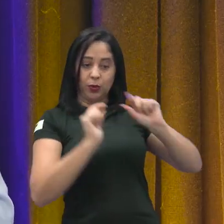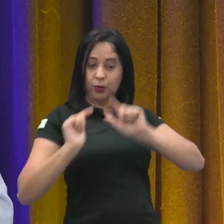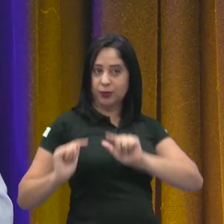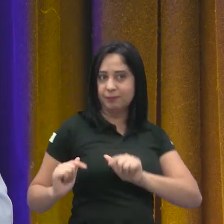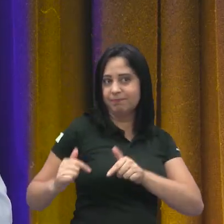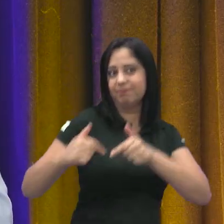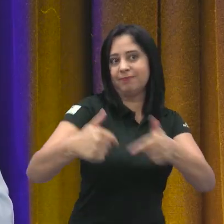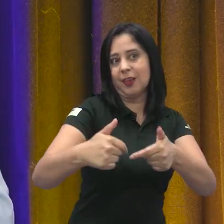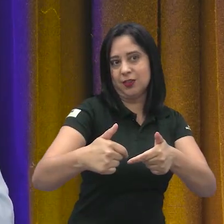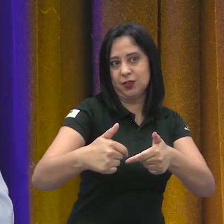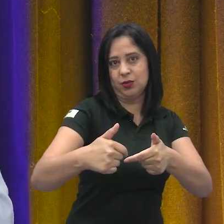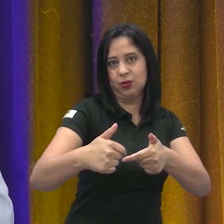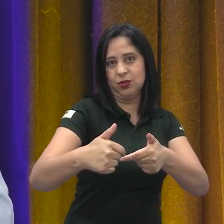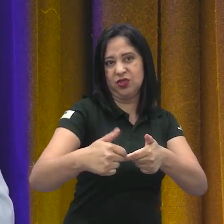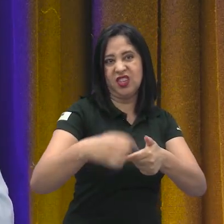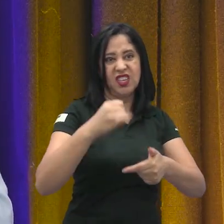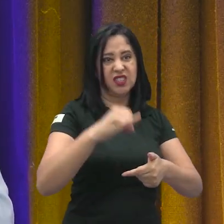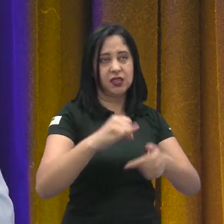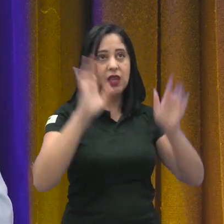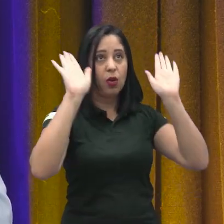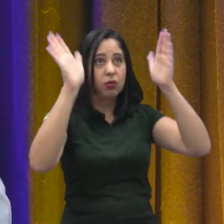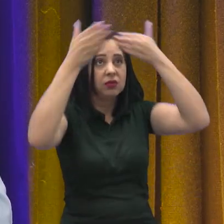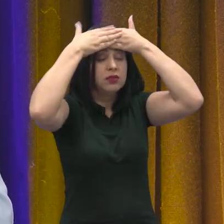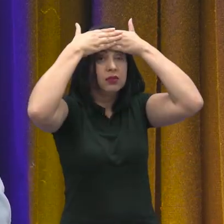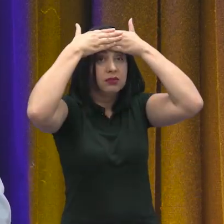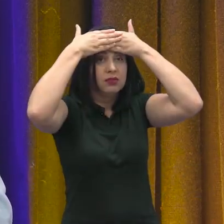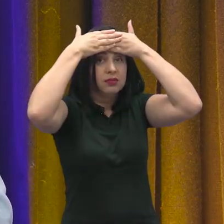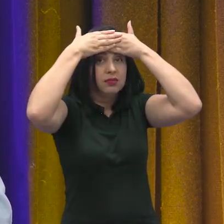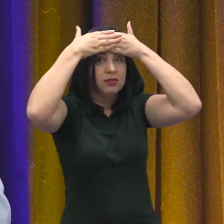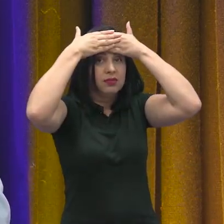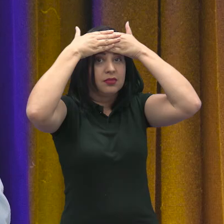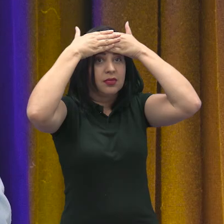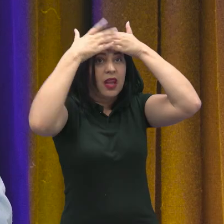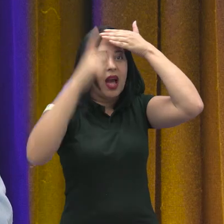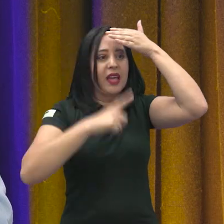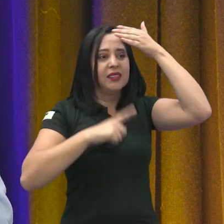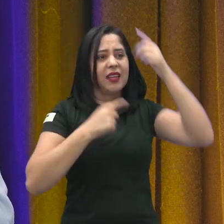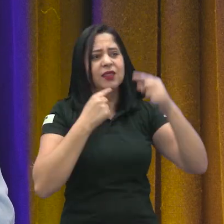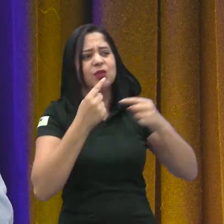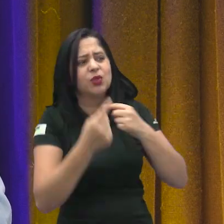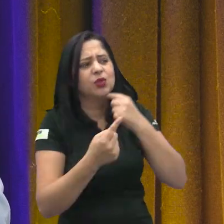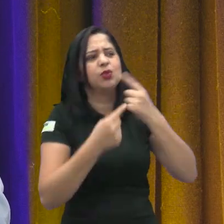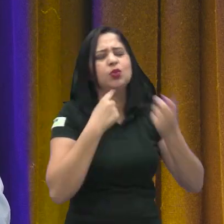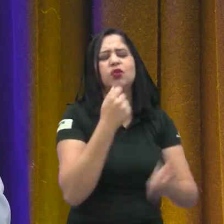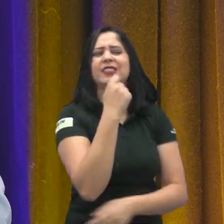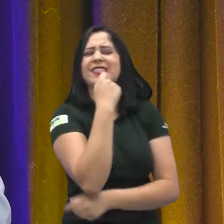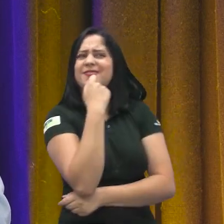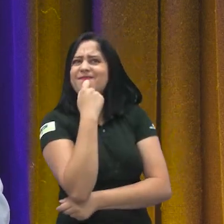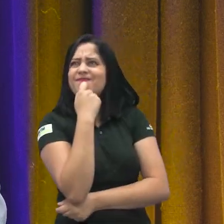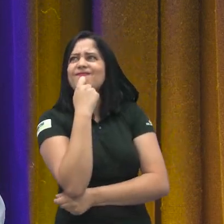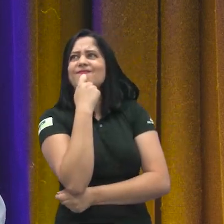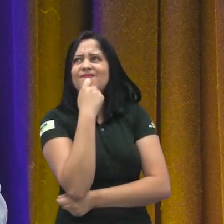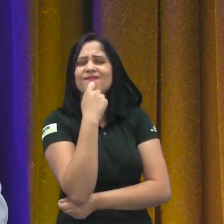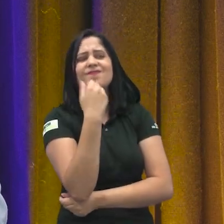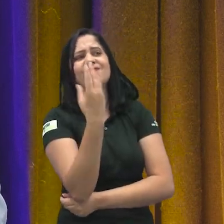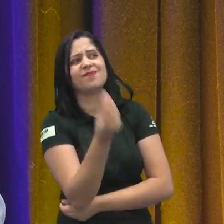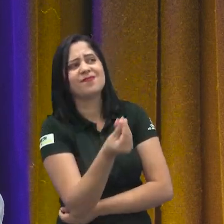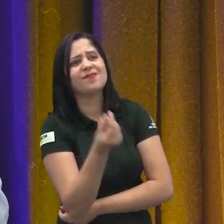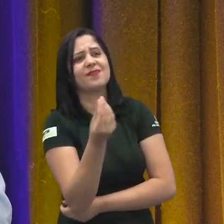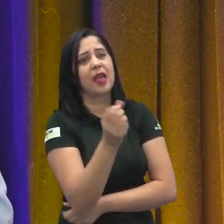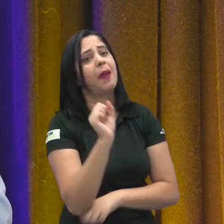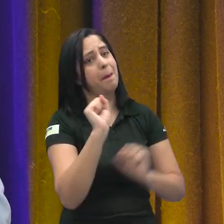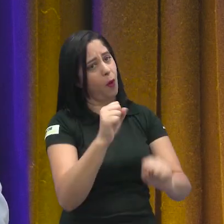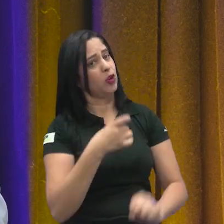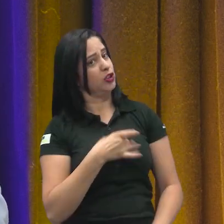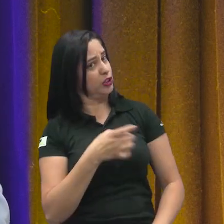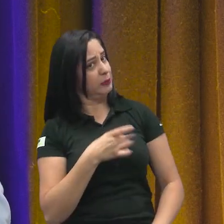ação, tá? Porque se eu não tenho clareza disso tudo, automaticamente fica aquele negócio meio, será que é isso, será que é aquilo? E aí o